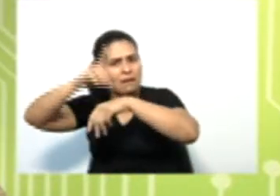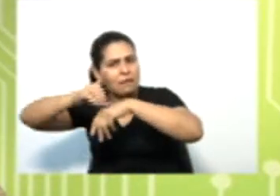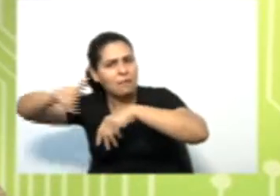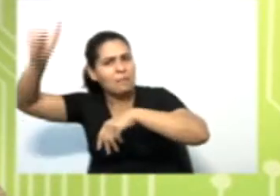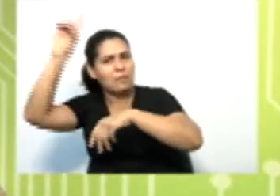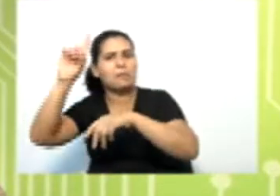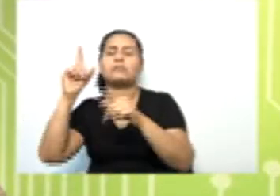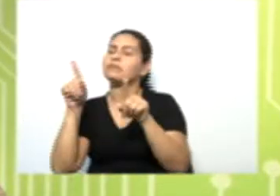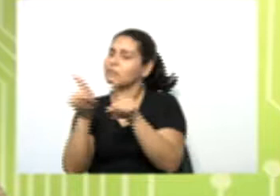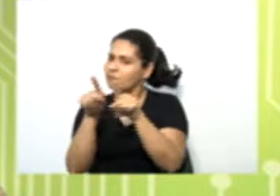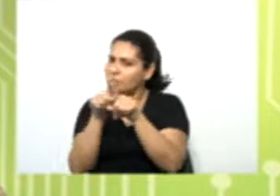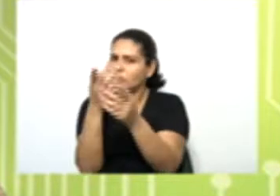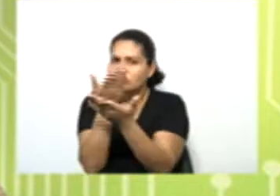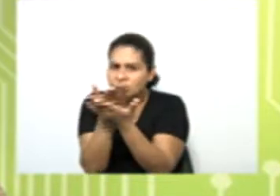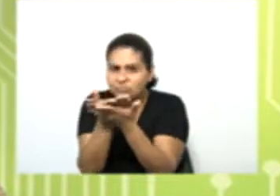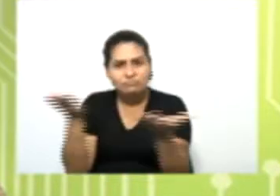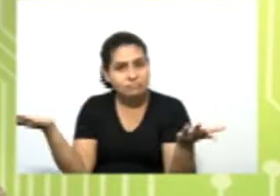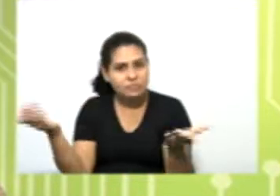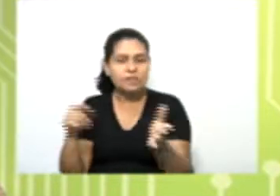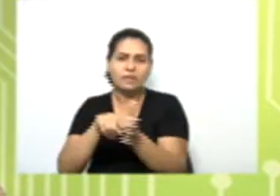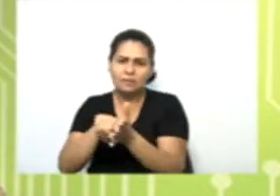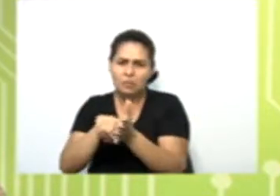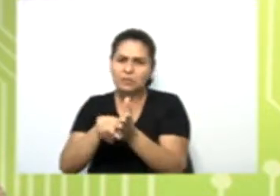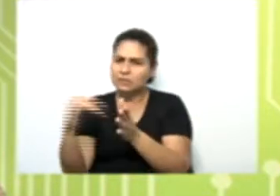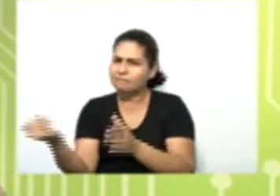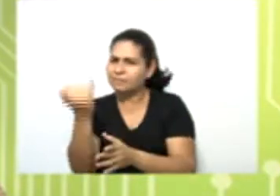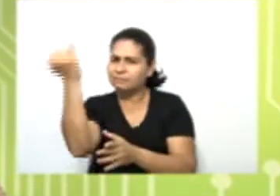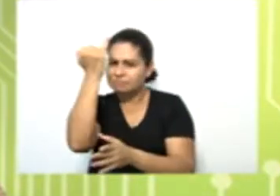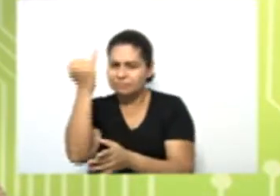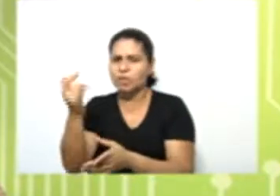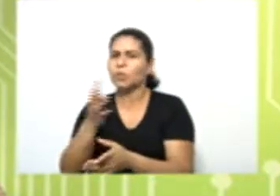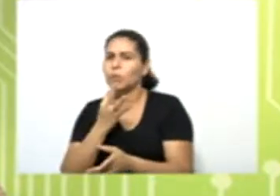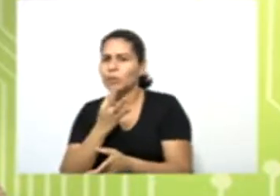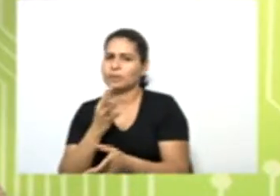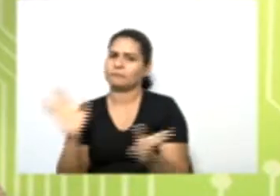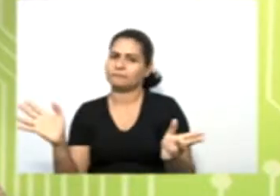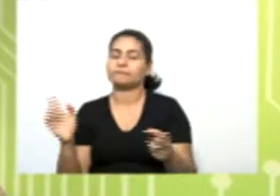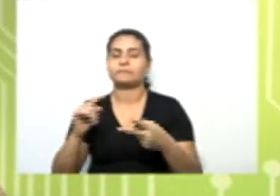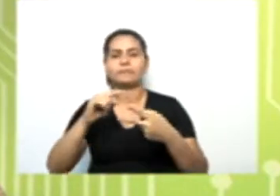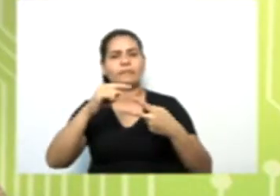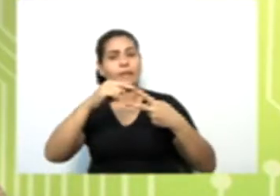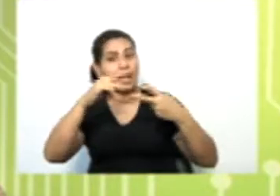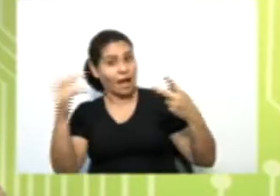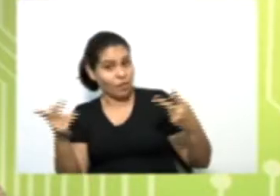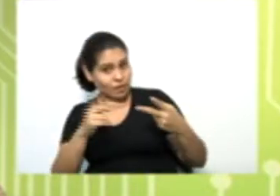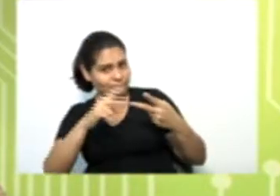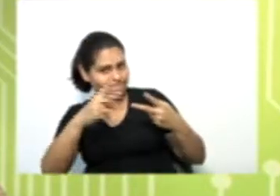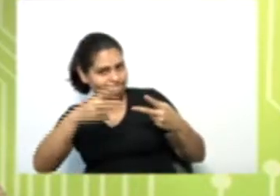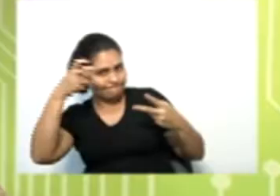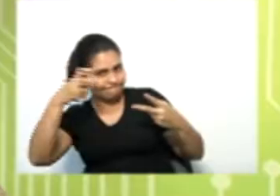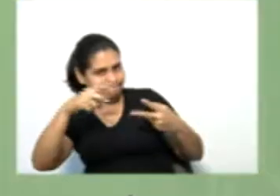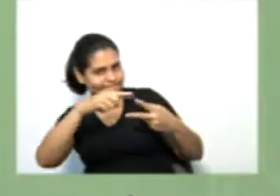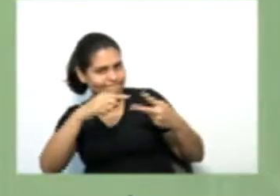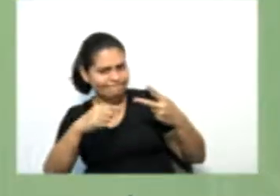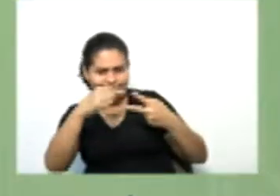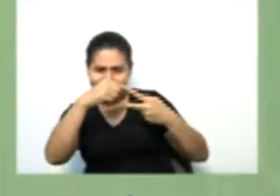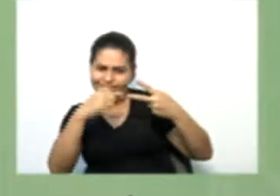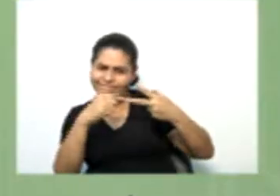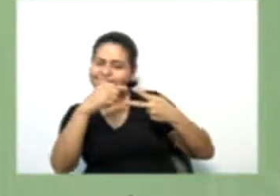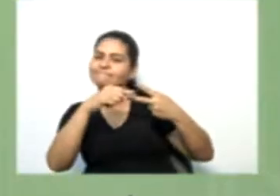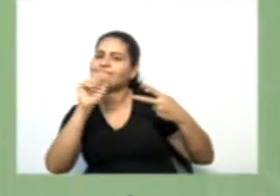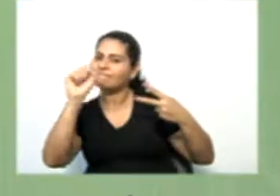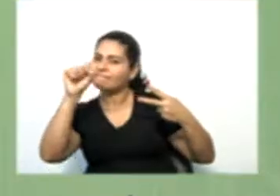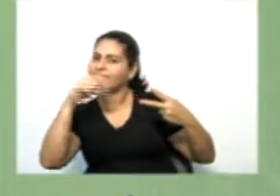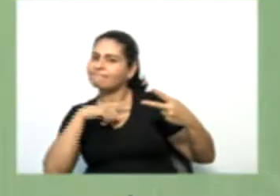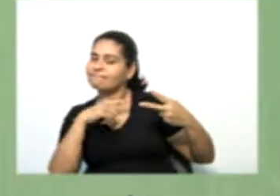doutores, com relação a conflito. E é importante estudar cada vez mais sobre conflito. Mas percebam bem aqui no slide esses 2 tipos